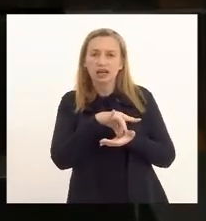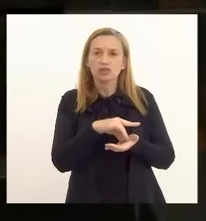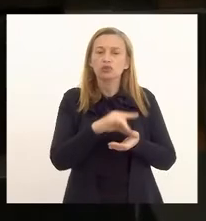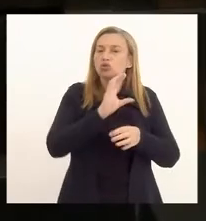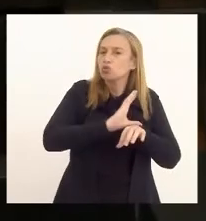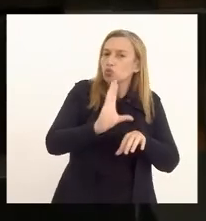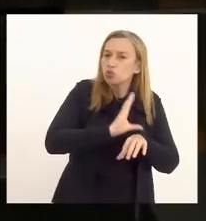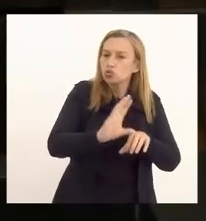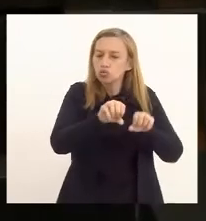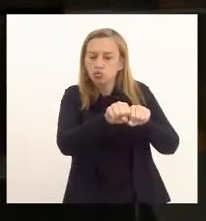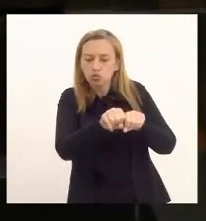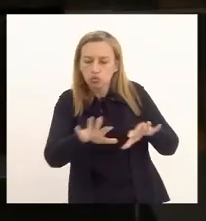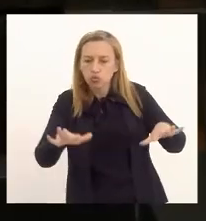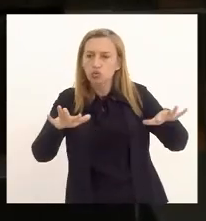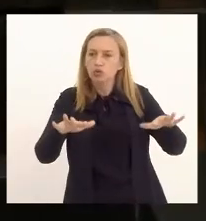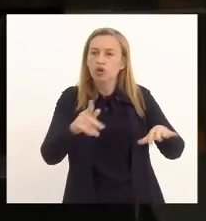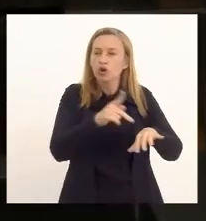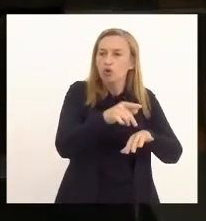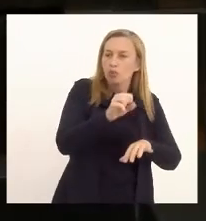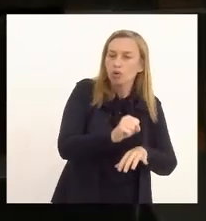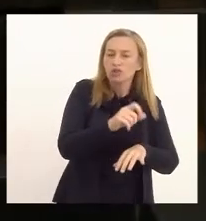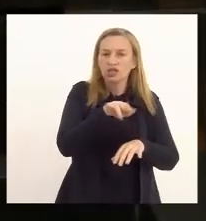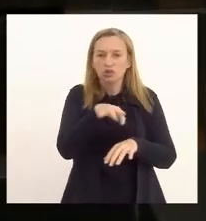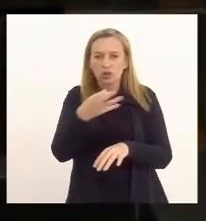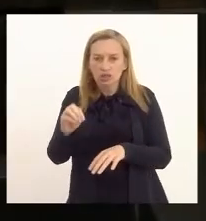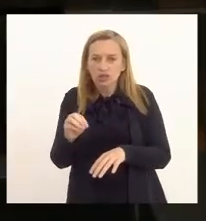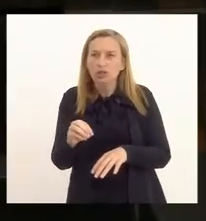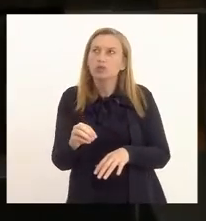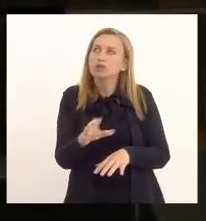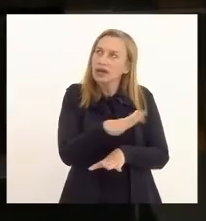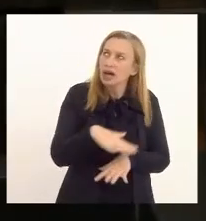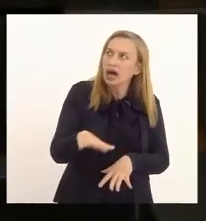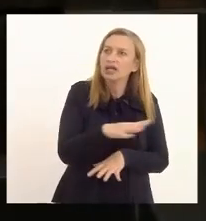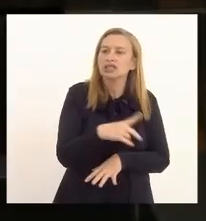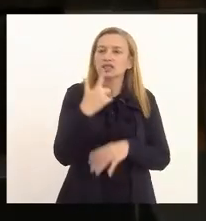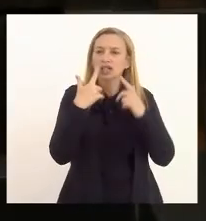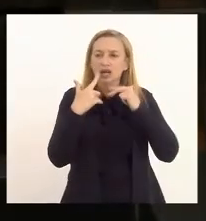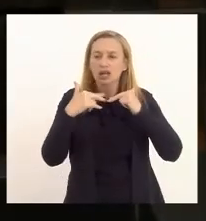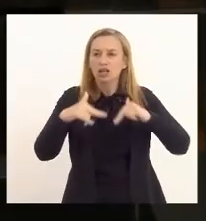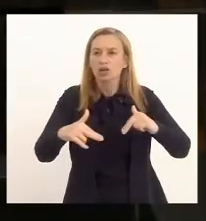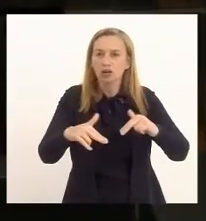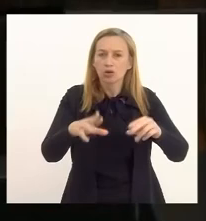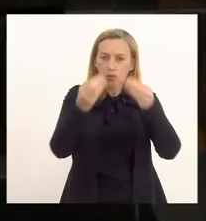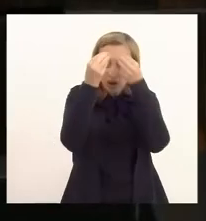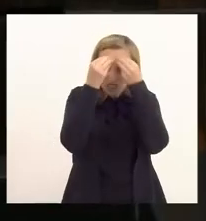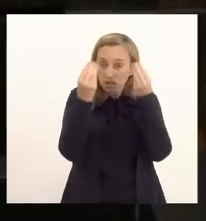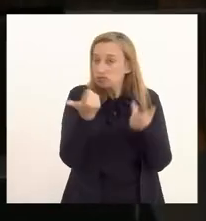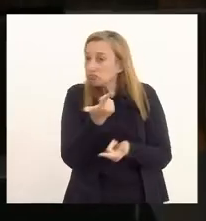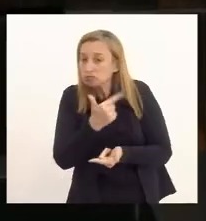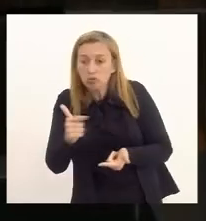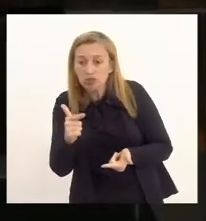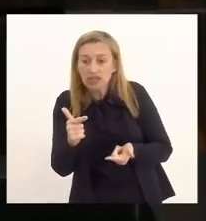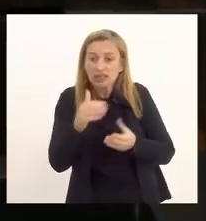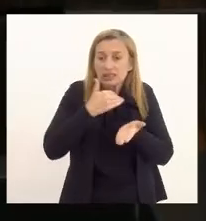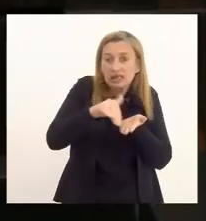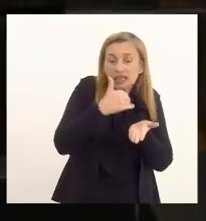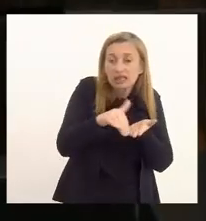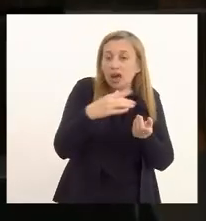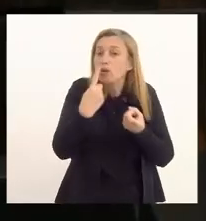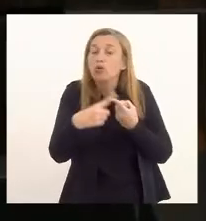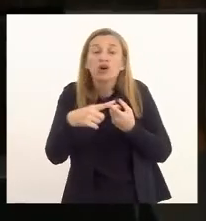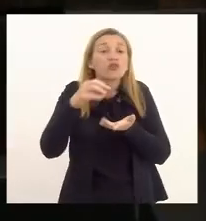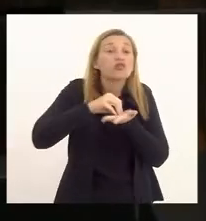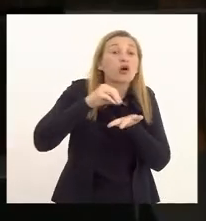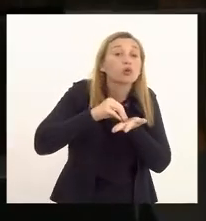se expandiram, como o curso de pós-graduação na área de linguagens, não tem sequer secretário, porque